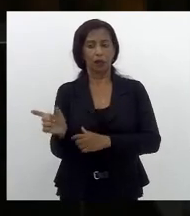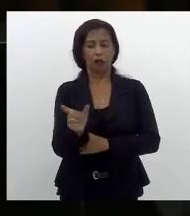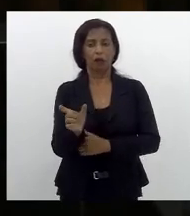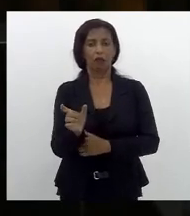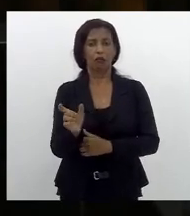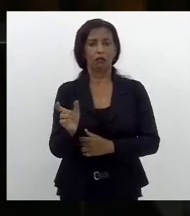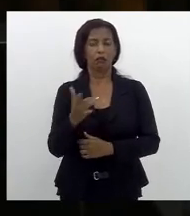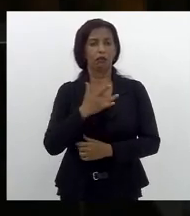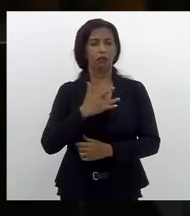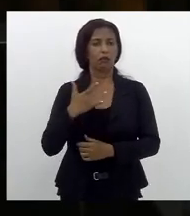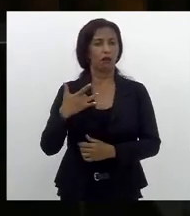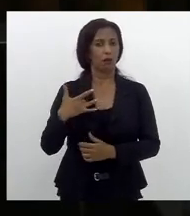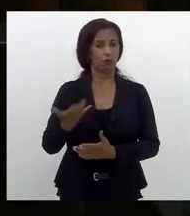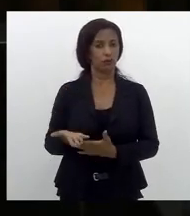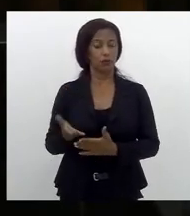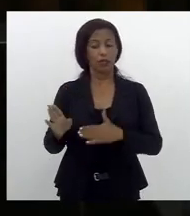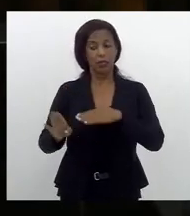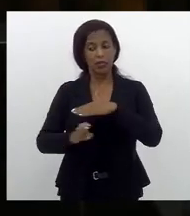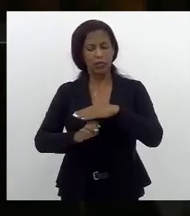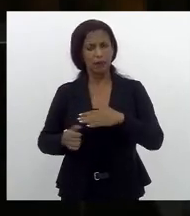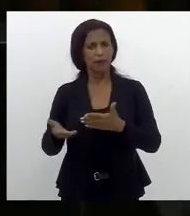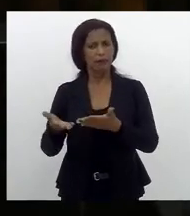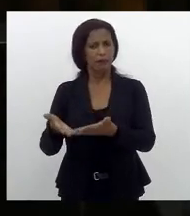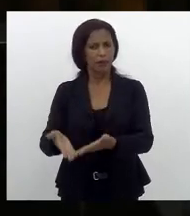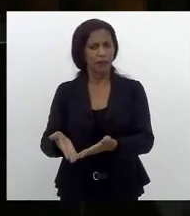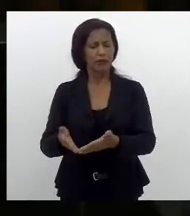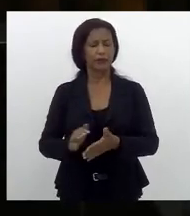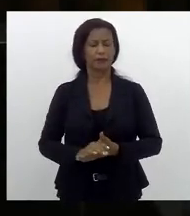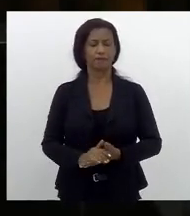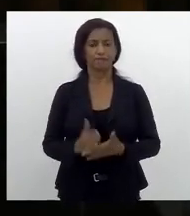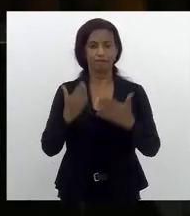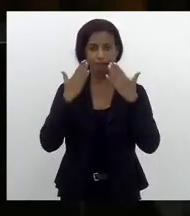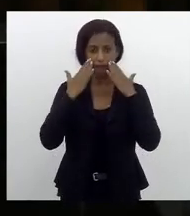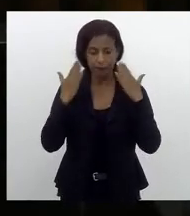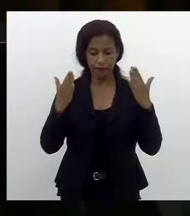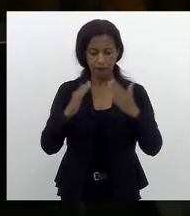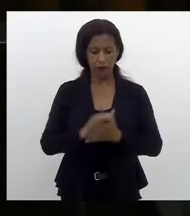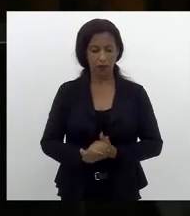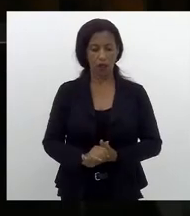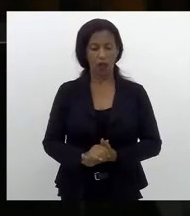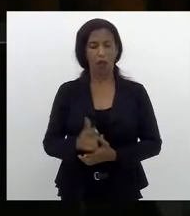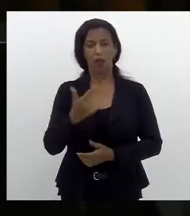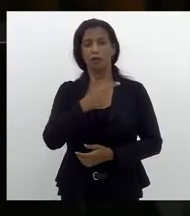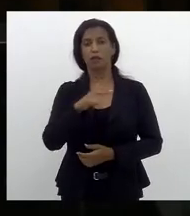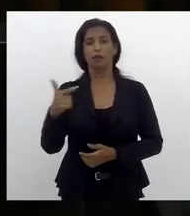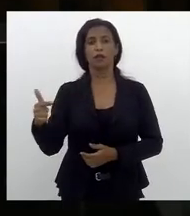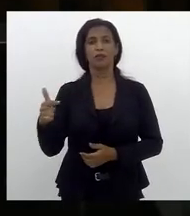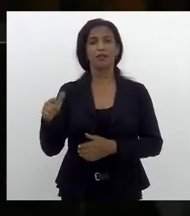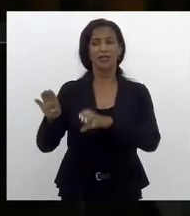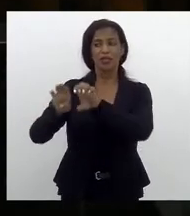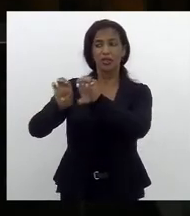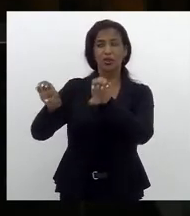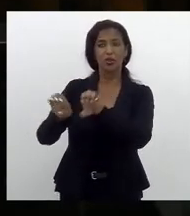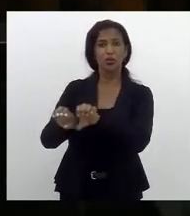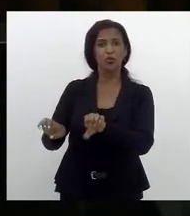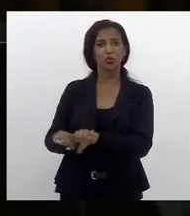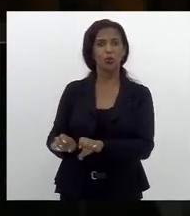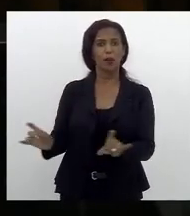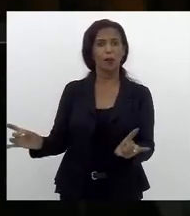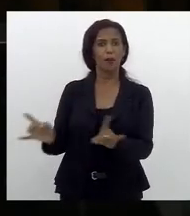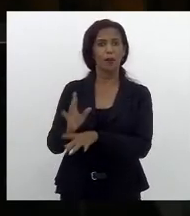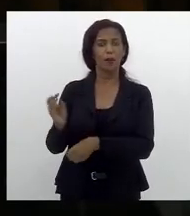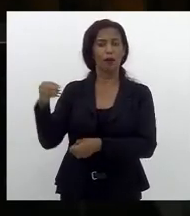está. Empresa essa que está nítido não ter a estrutura necessária